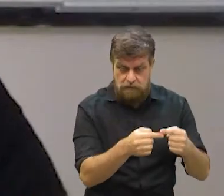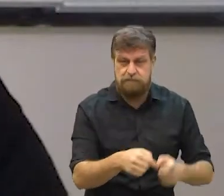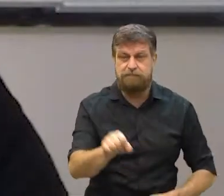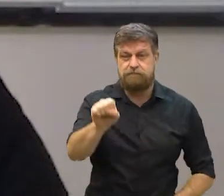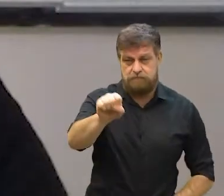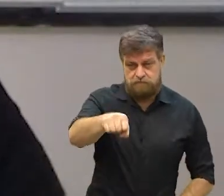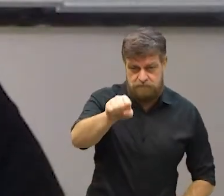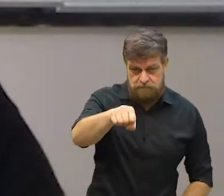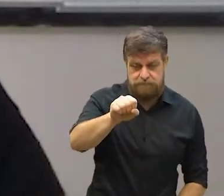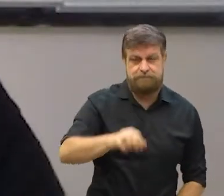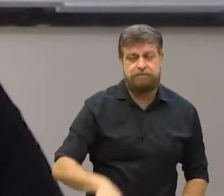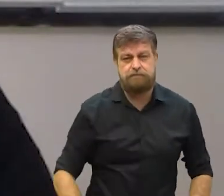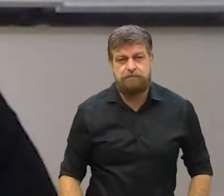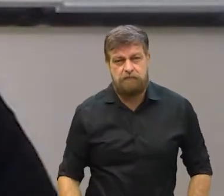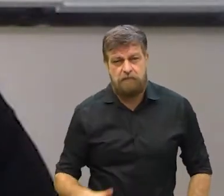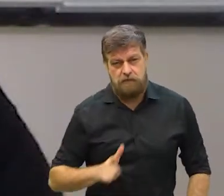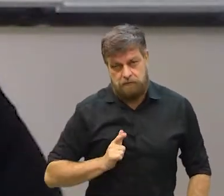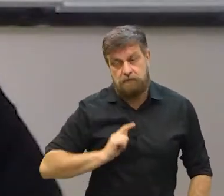Sim,